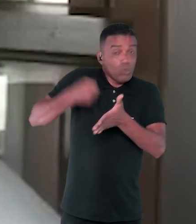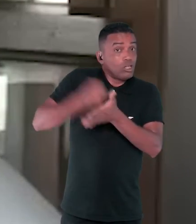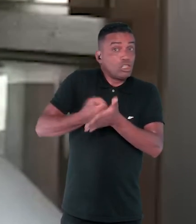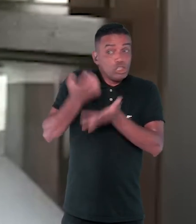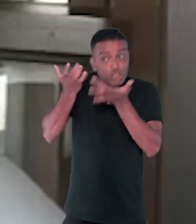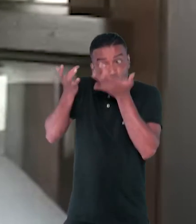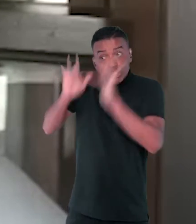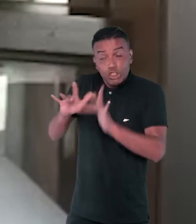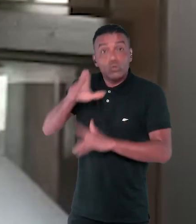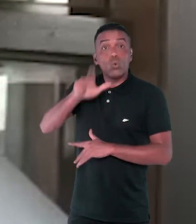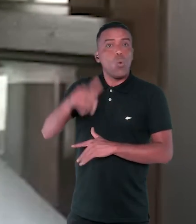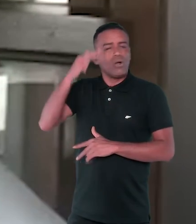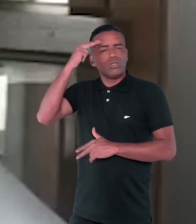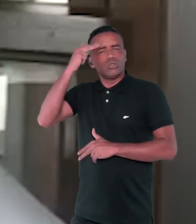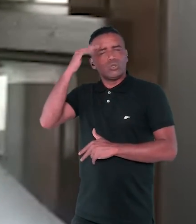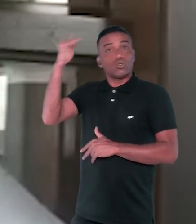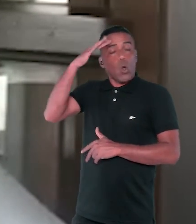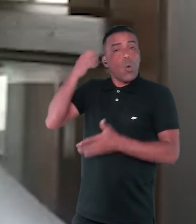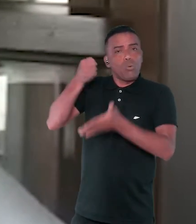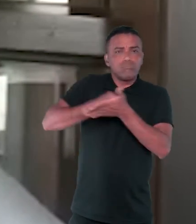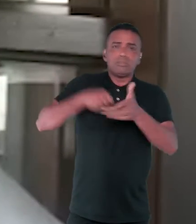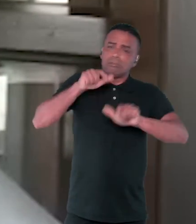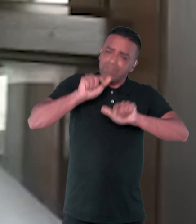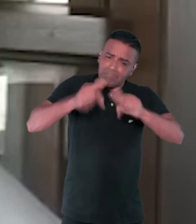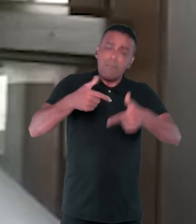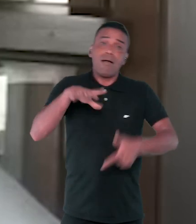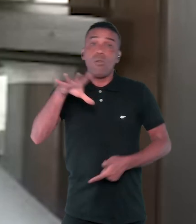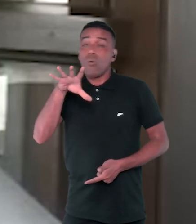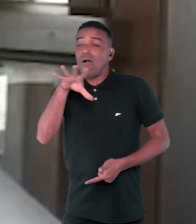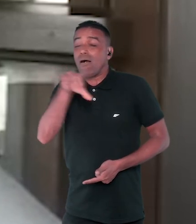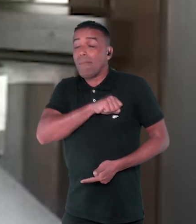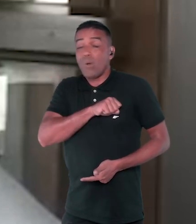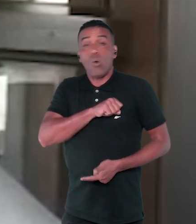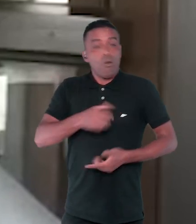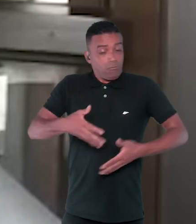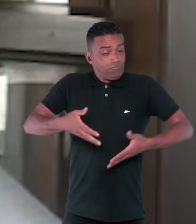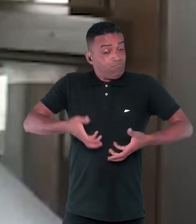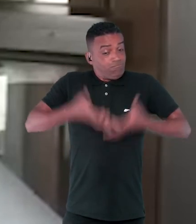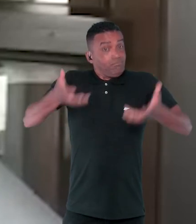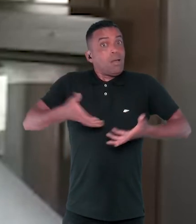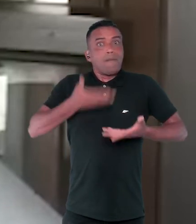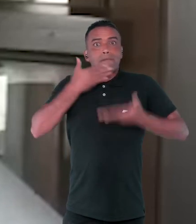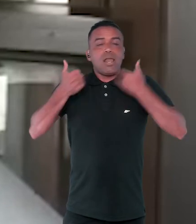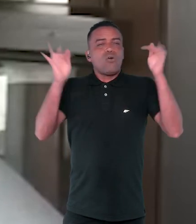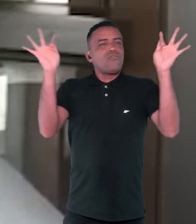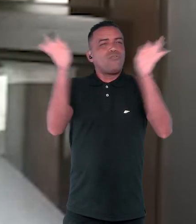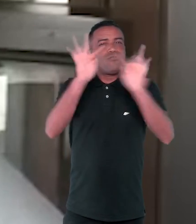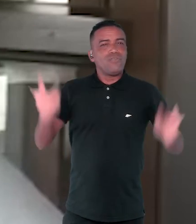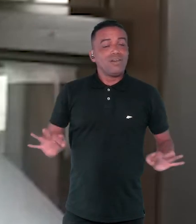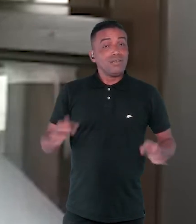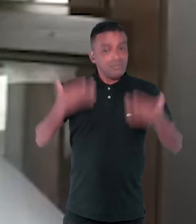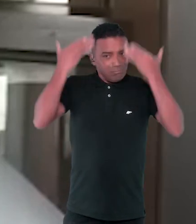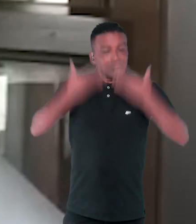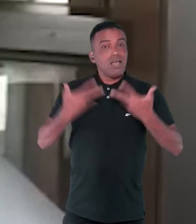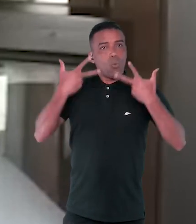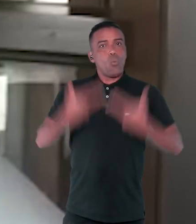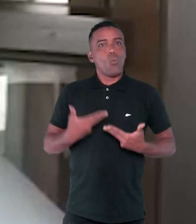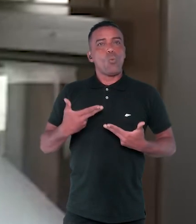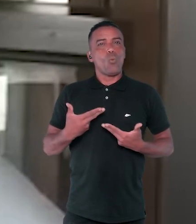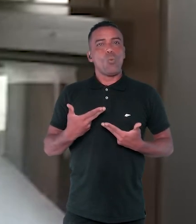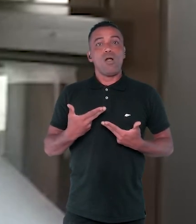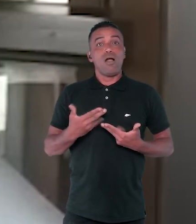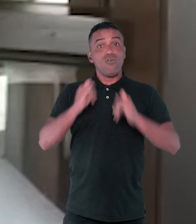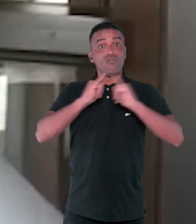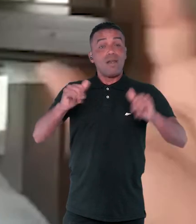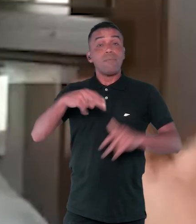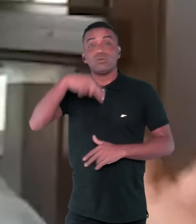Nós somos brasileiros, não pode desistir nunca. Não desista dos seus sonhos, trabalhe com gosto, dê o melhor de si, seja